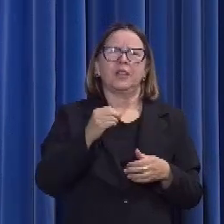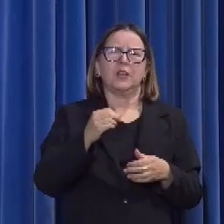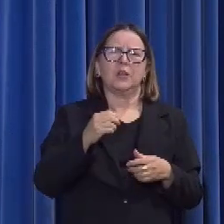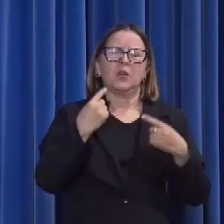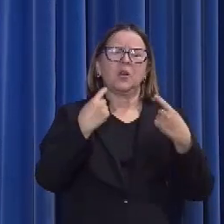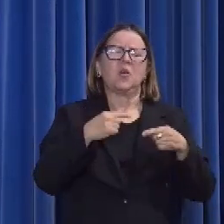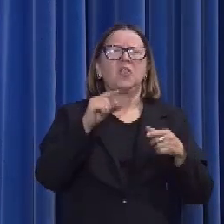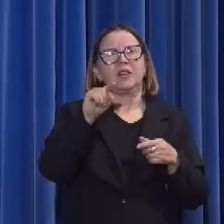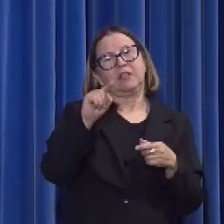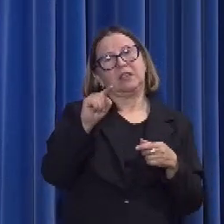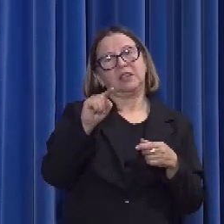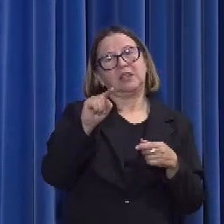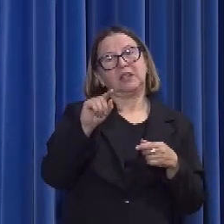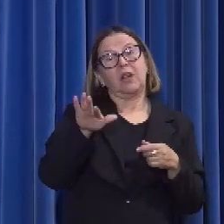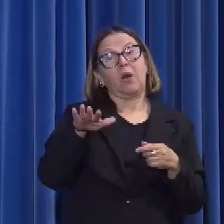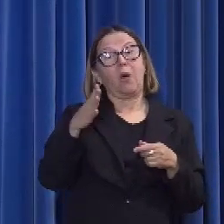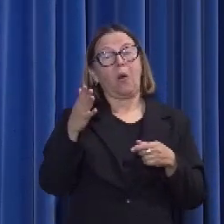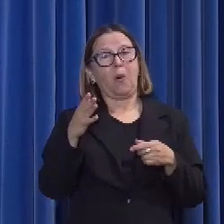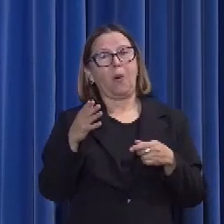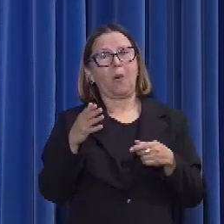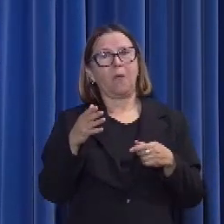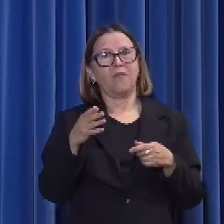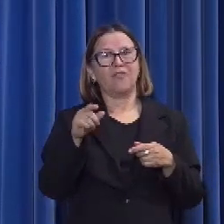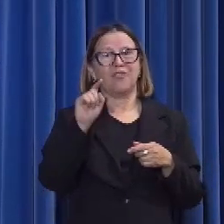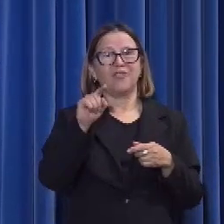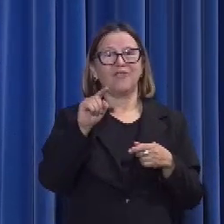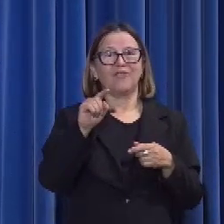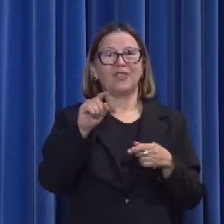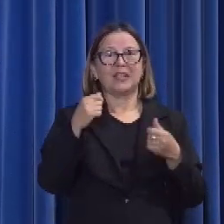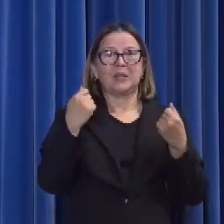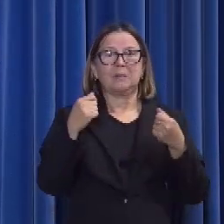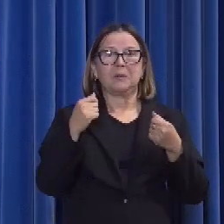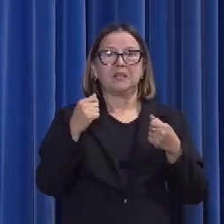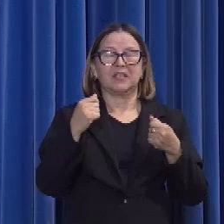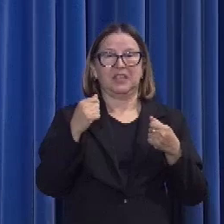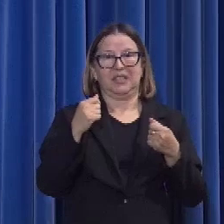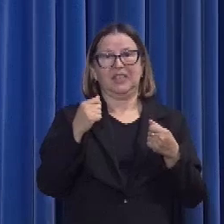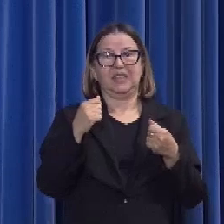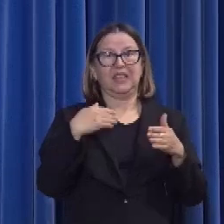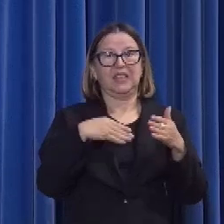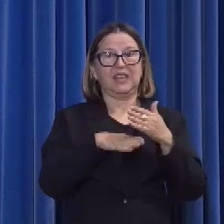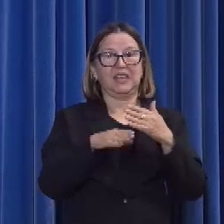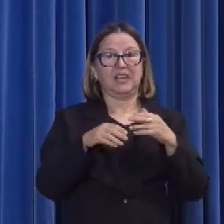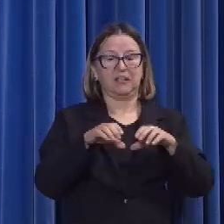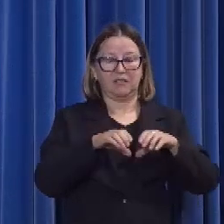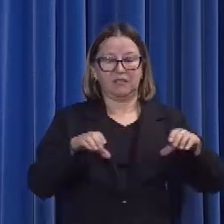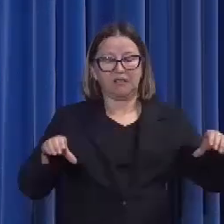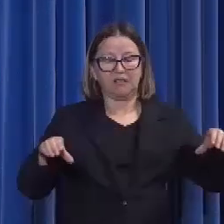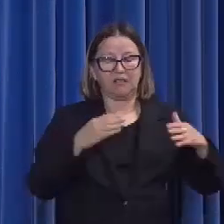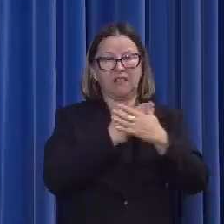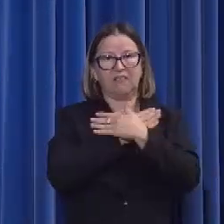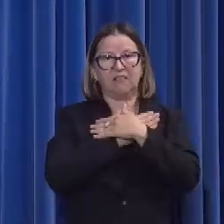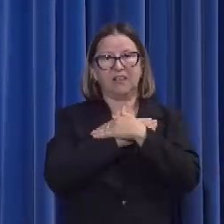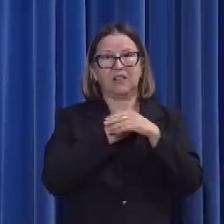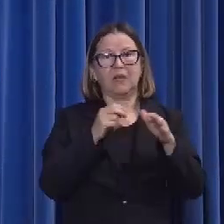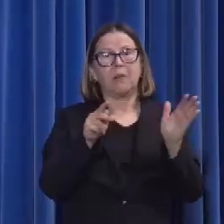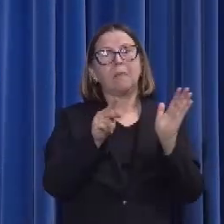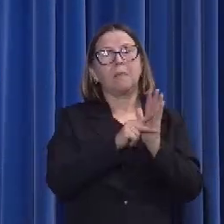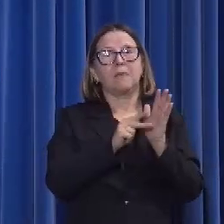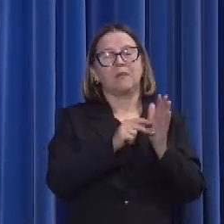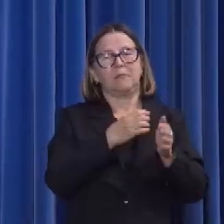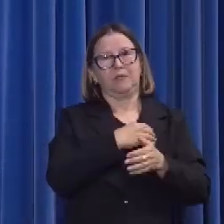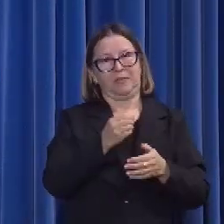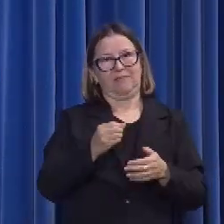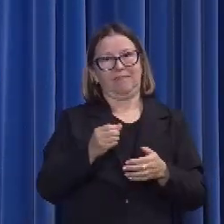ou ainda precisar enterrar o próprio filho, por mais terrível que tudo isso seja. A pior coisa que pode